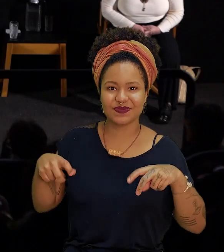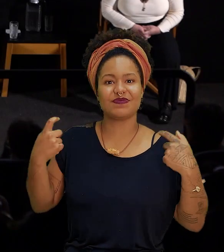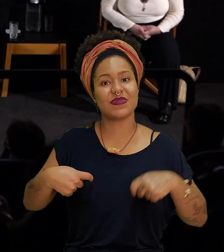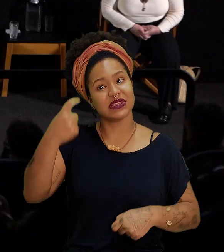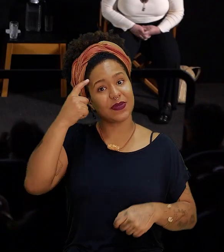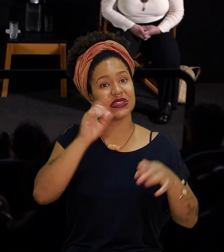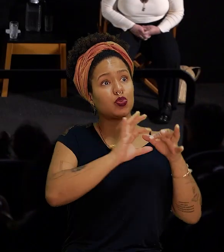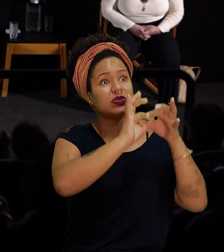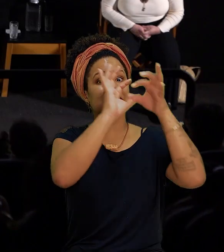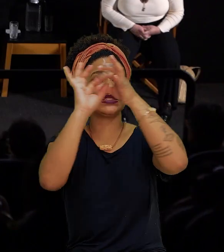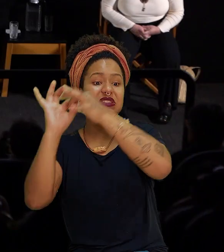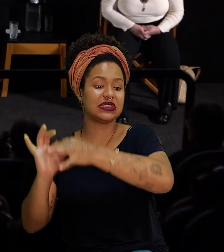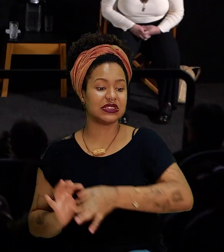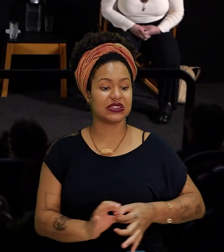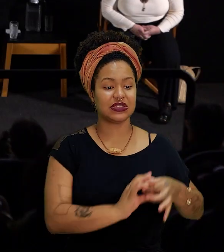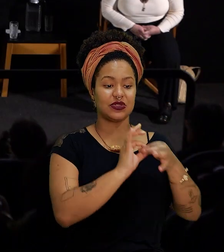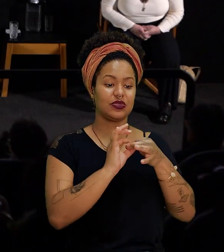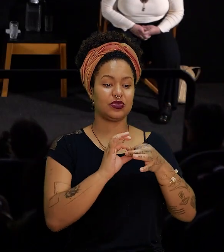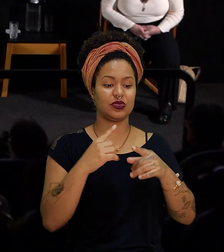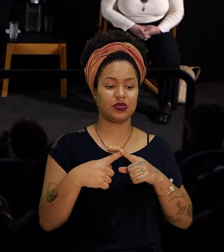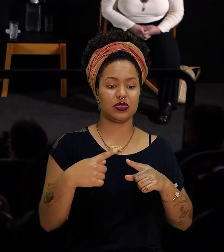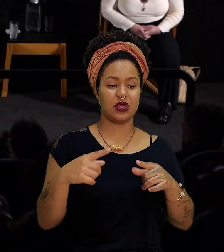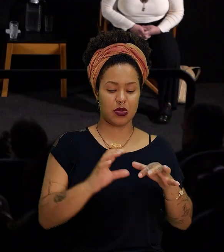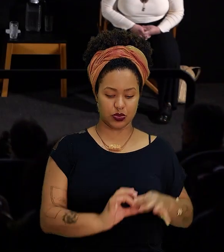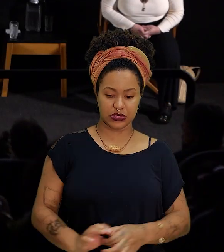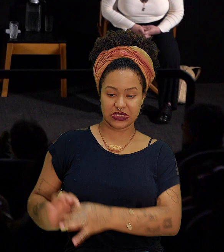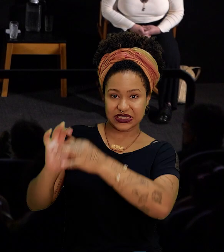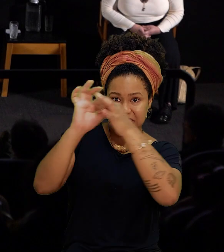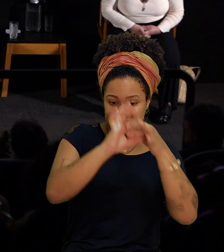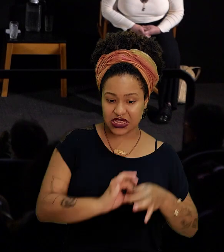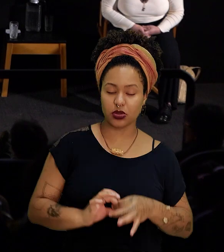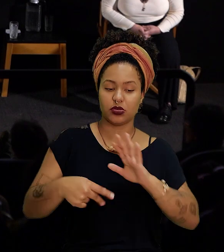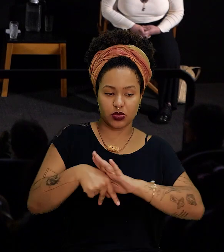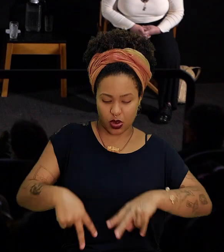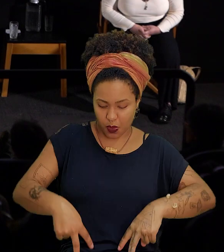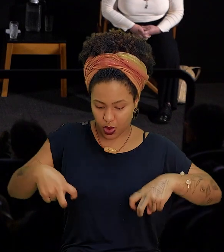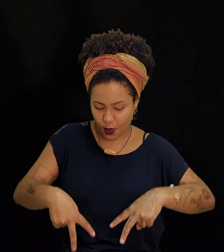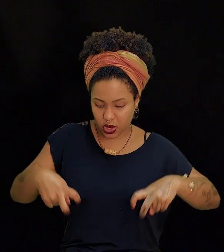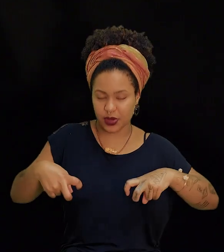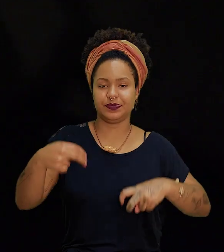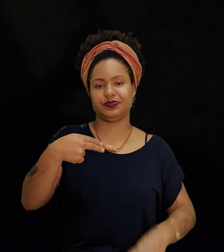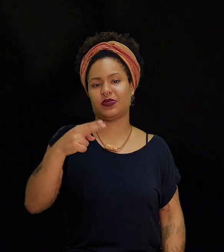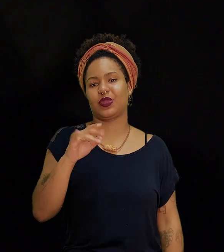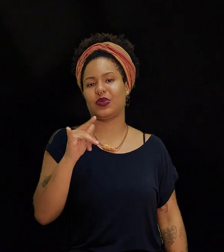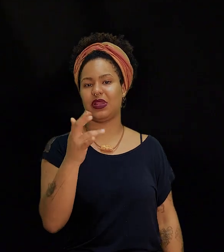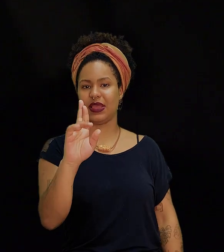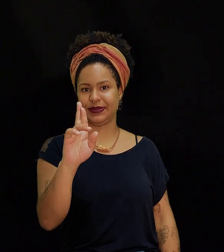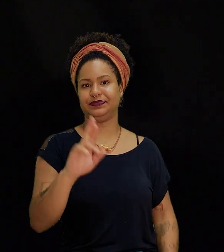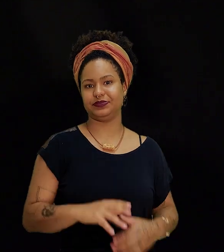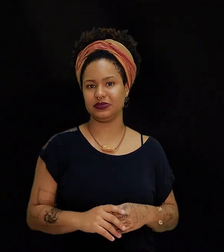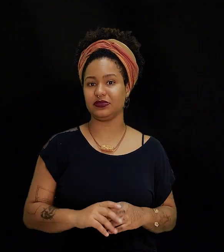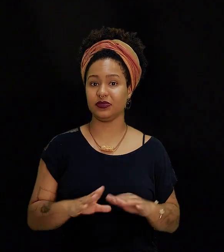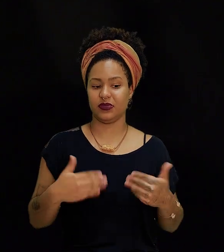a gente tem que sempre pensar no ciclo, aprendi isso com a Fernanda Janazzi, né? O ciclo do combustível nuclear, né?